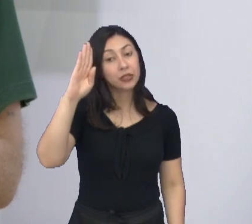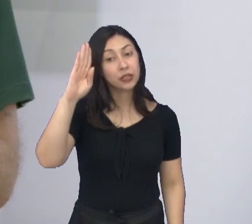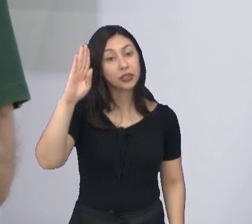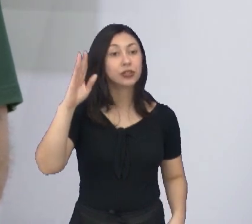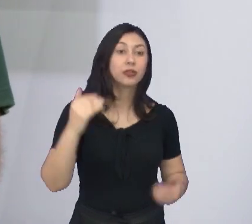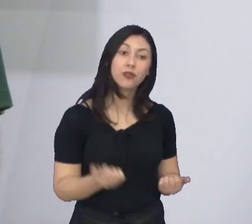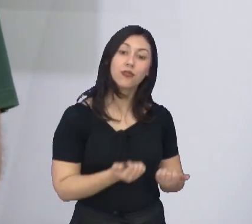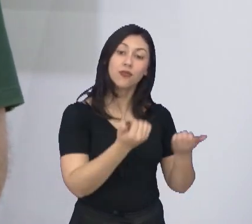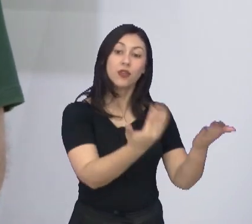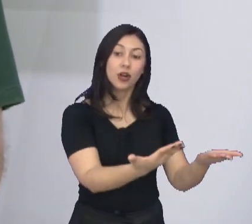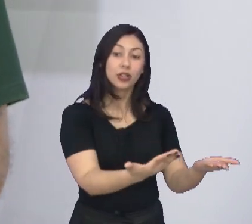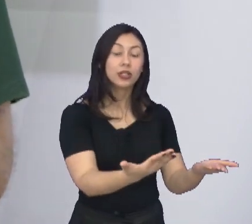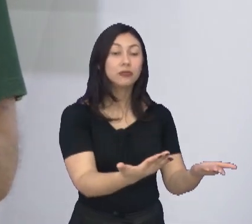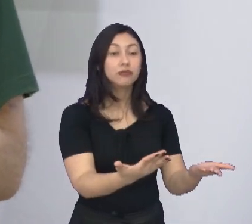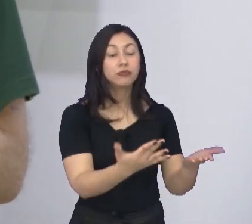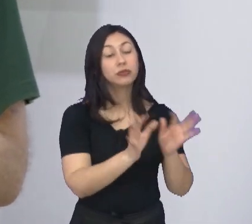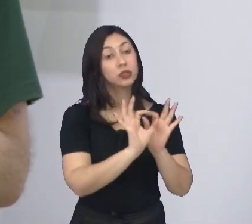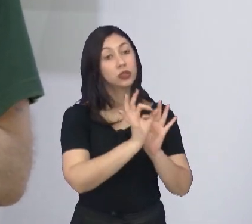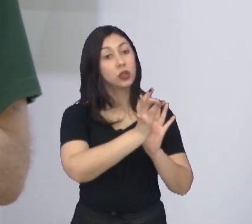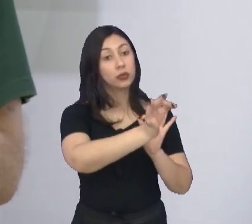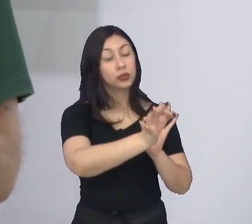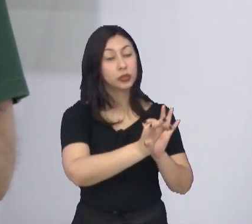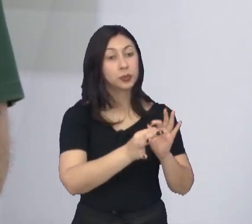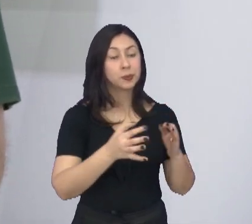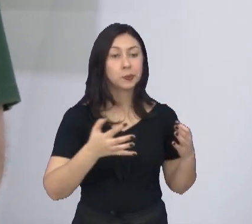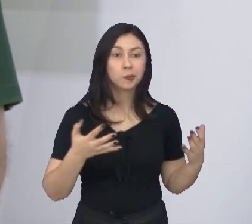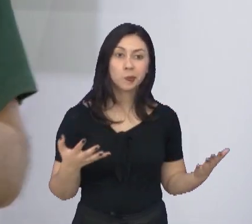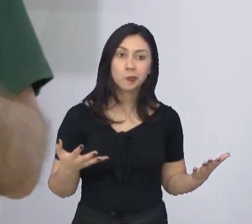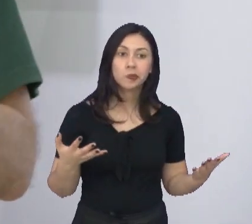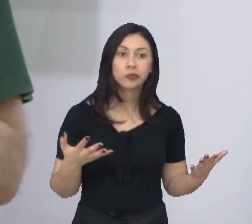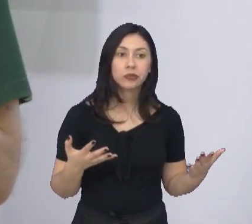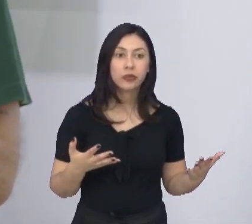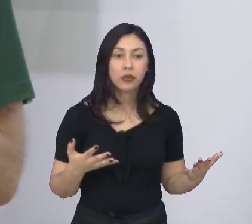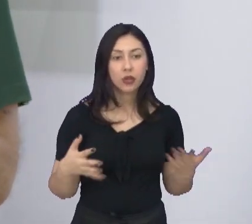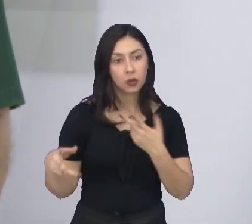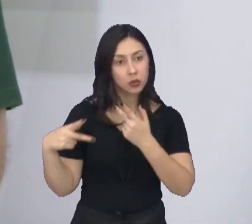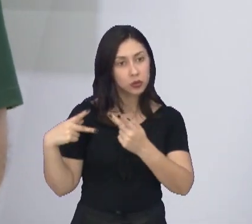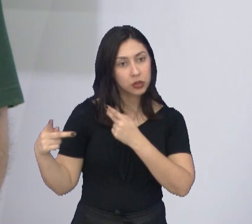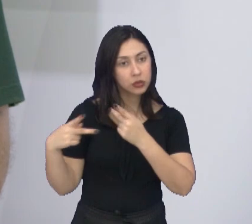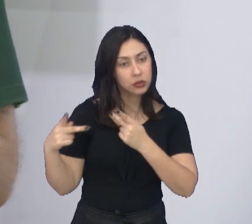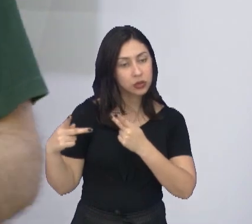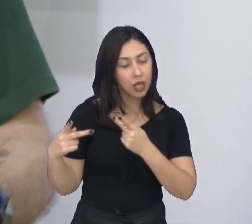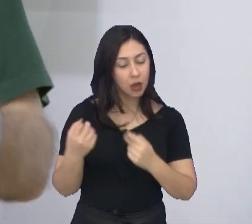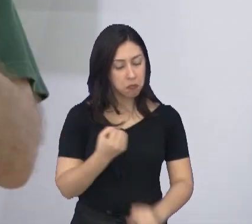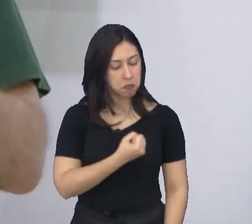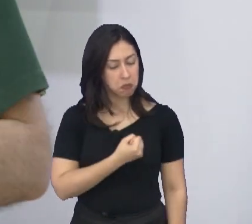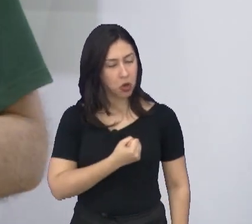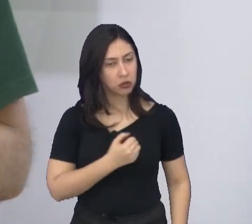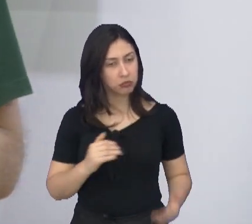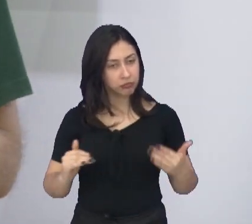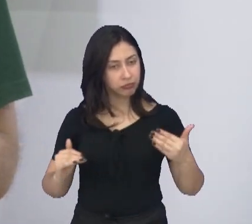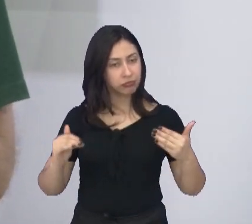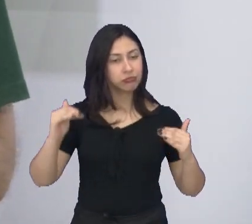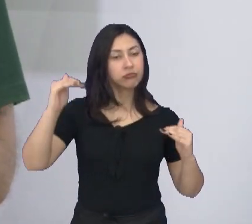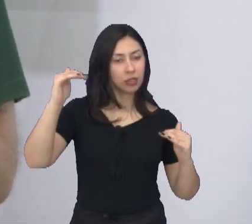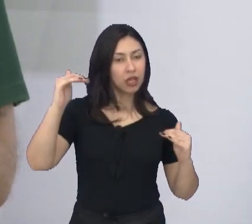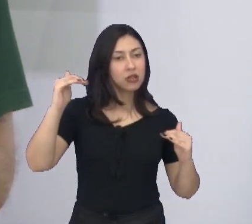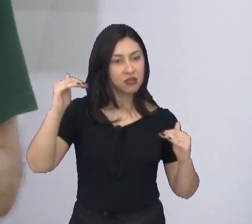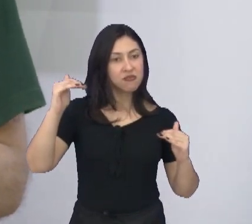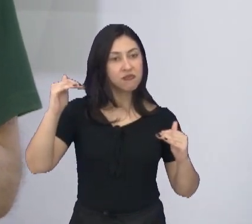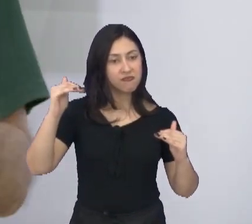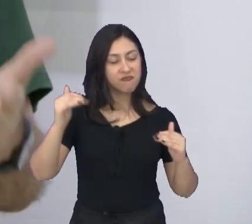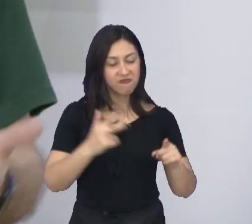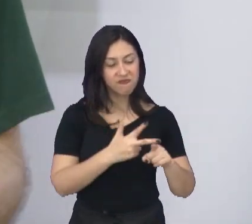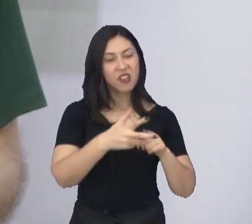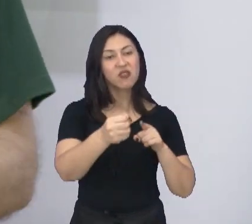jogando fora de casa, né, jogando longe. Então, o São José volta com os pontos na bagagem, volta com o dever de casa, ou o